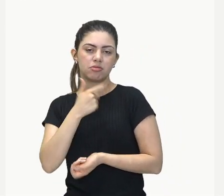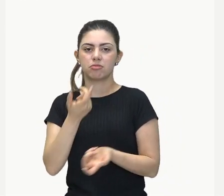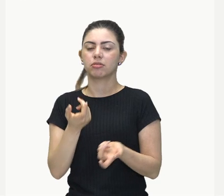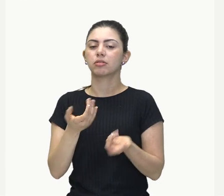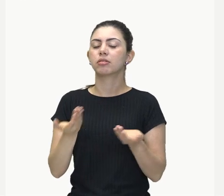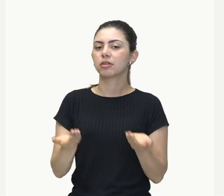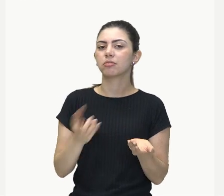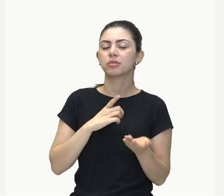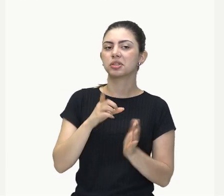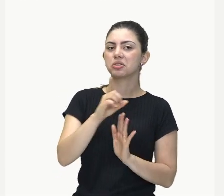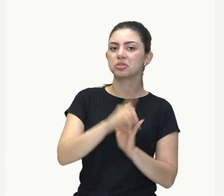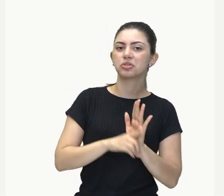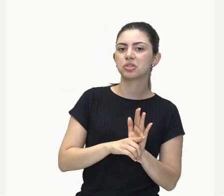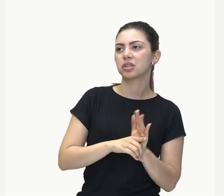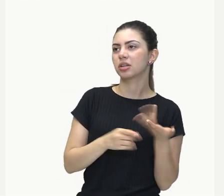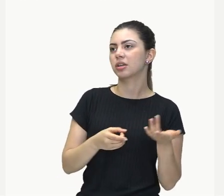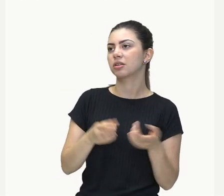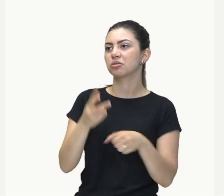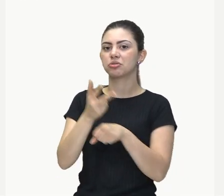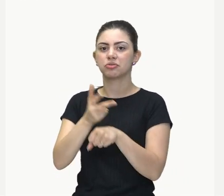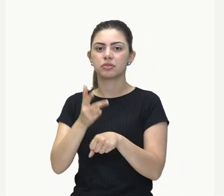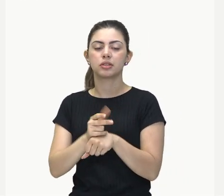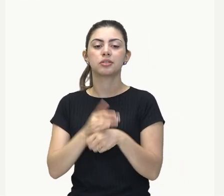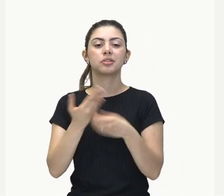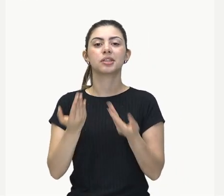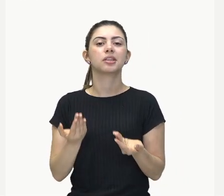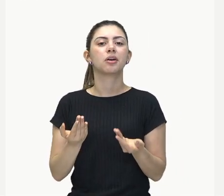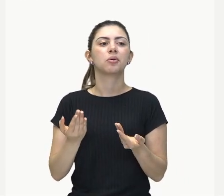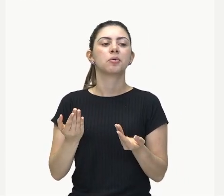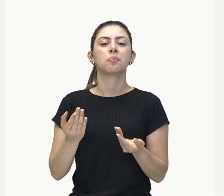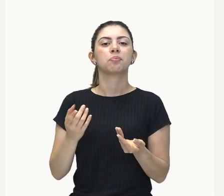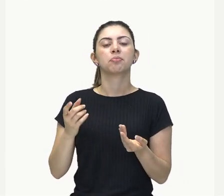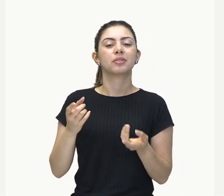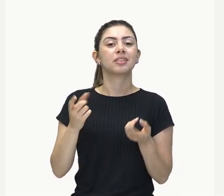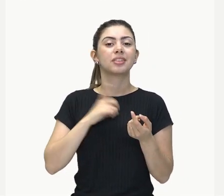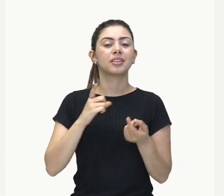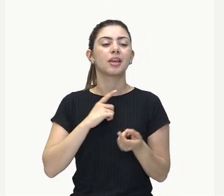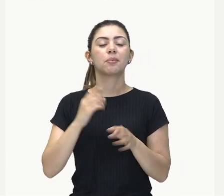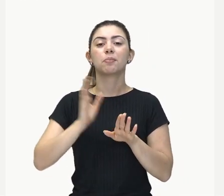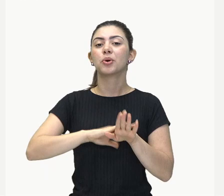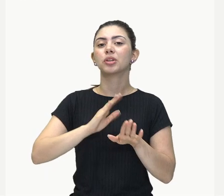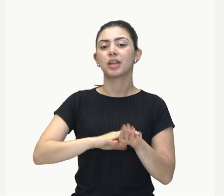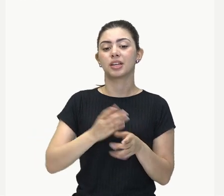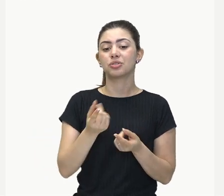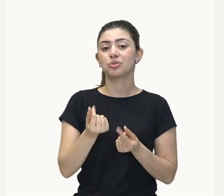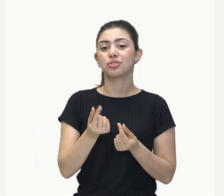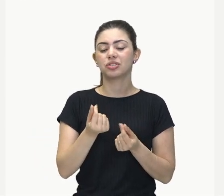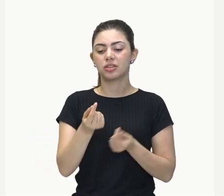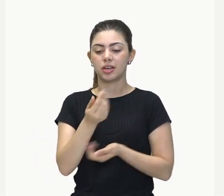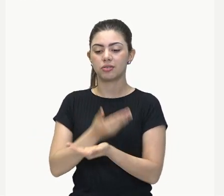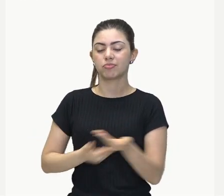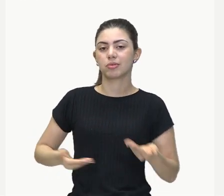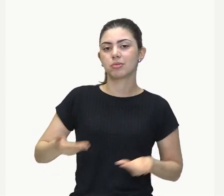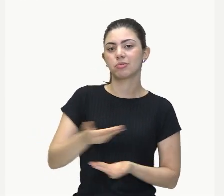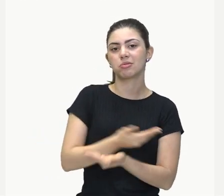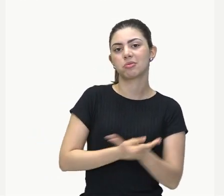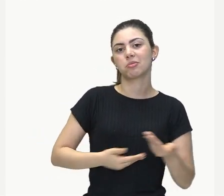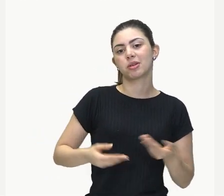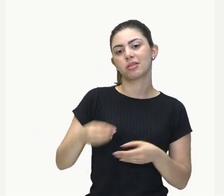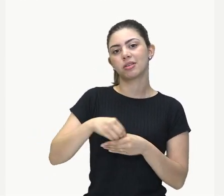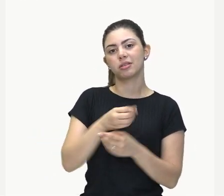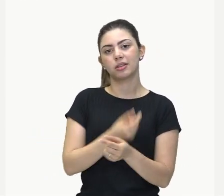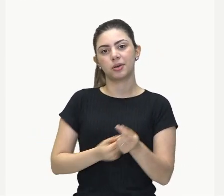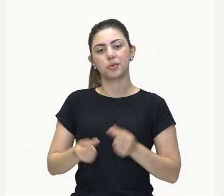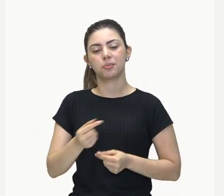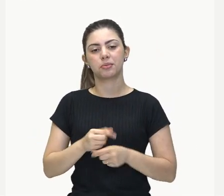isso, gente, é uma movimentação de muito dinheiro que gera nisso daí, né? Então, quando você lê